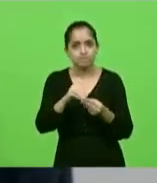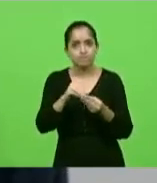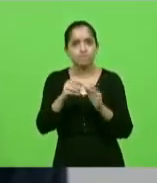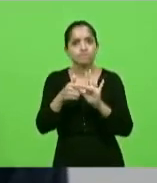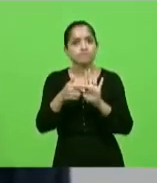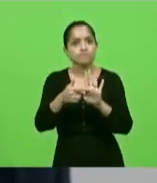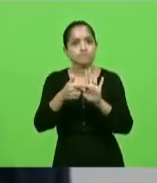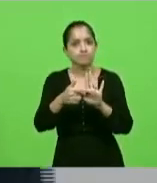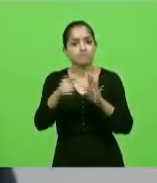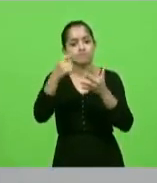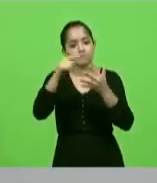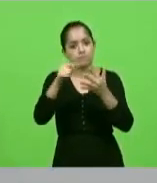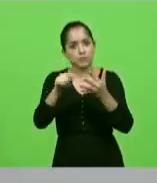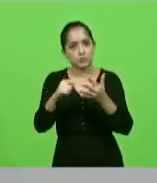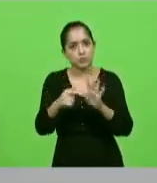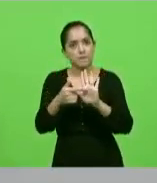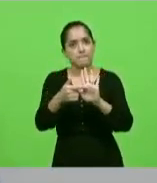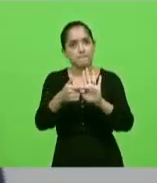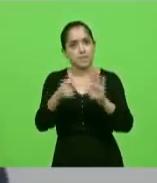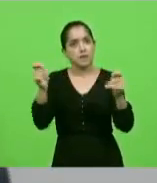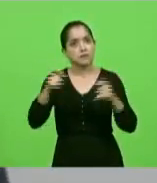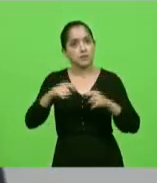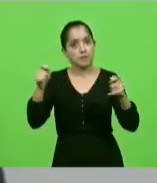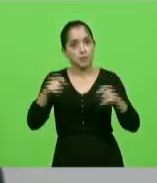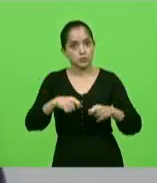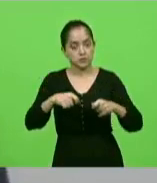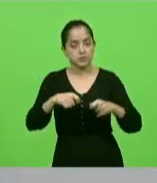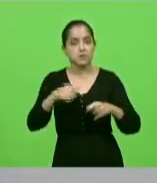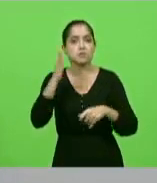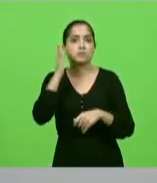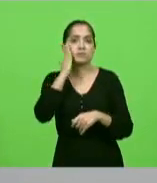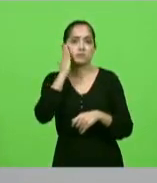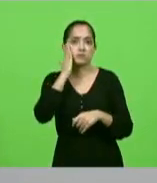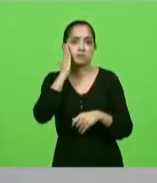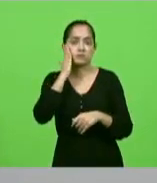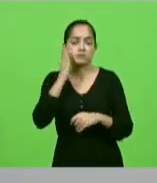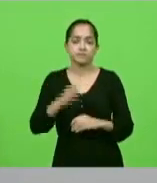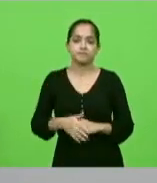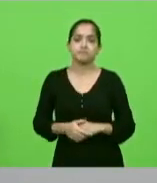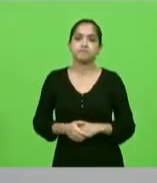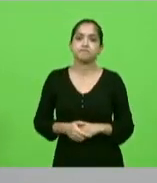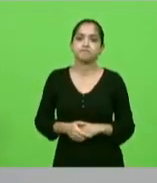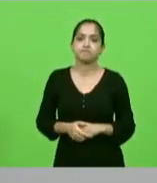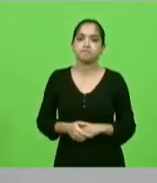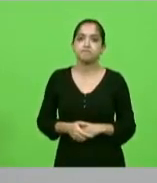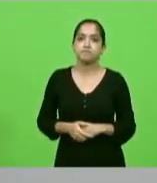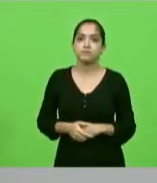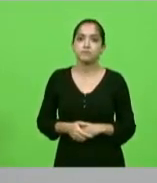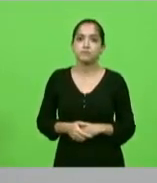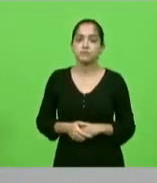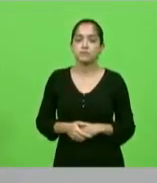à tona as evidências da potencial ciência do senhor governador.